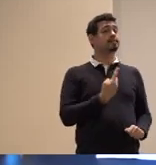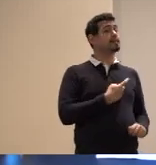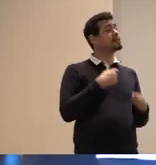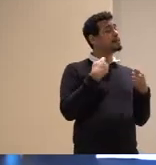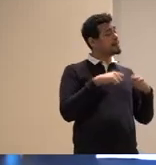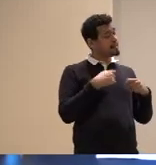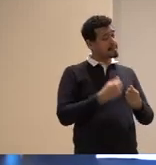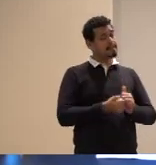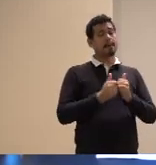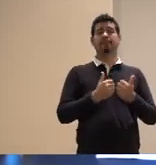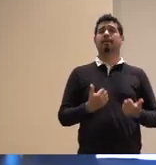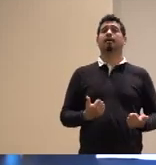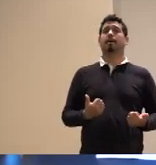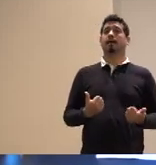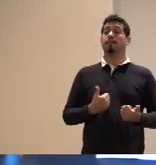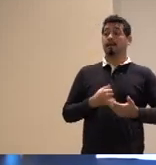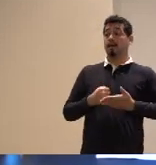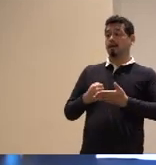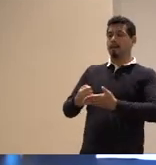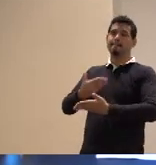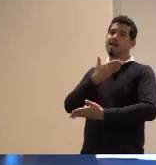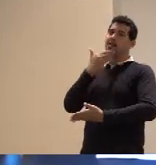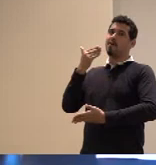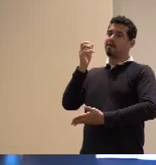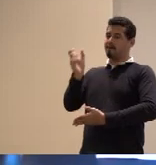nos adequar para atender melhor.